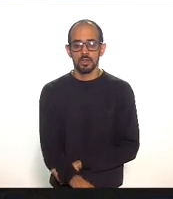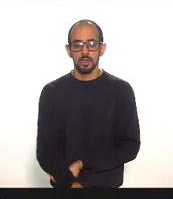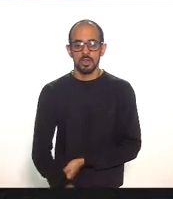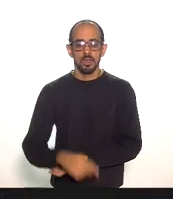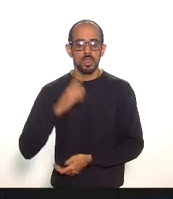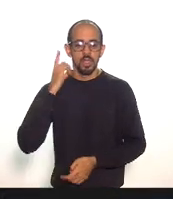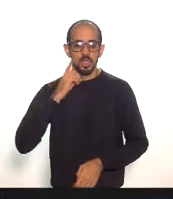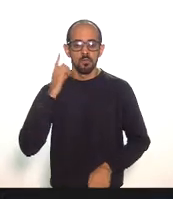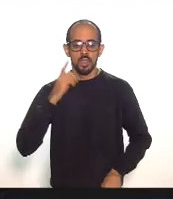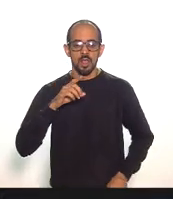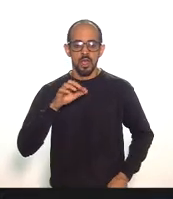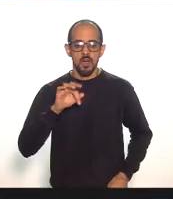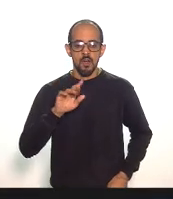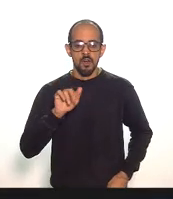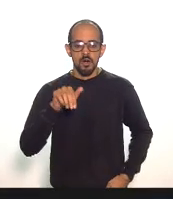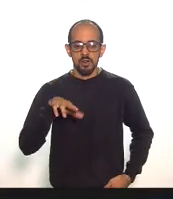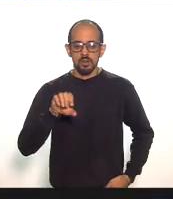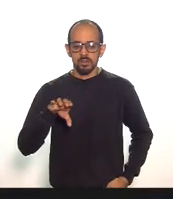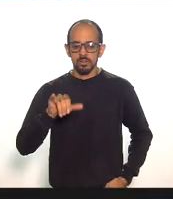Deputada Franciane Mota.